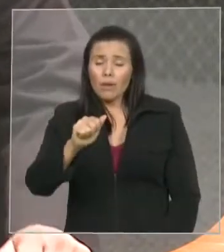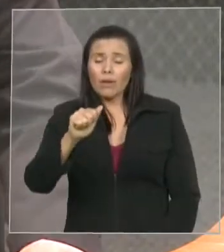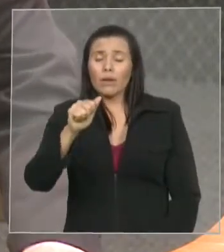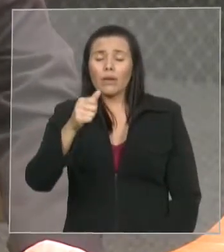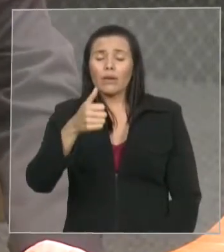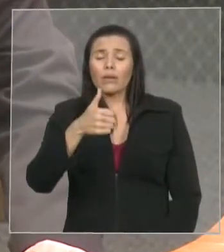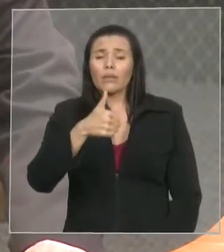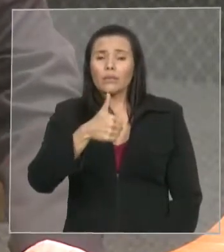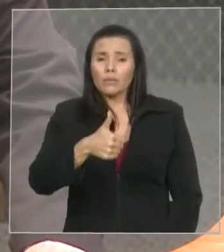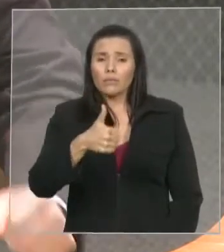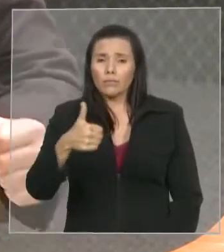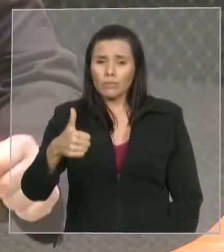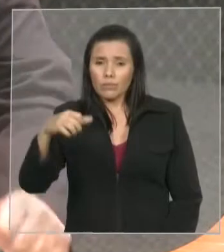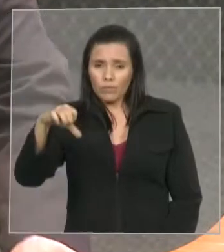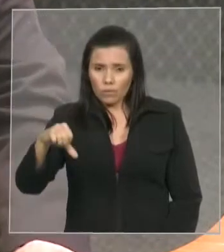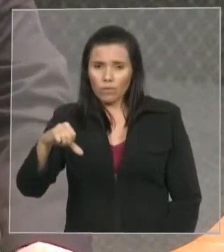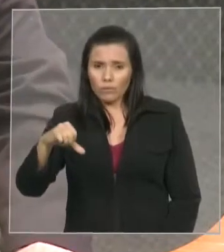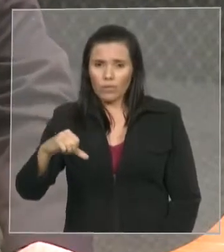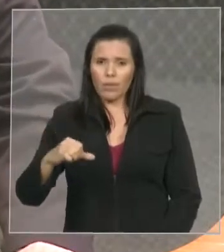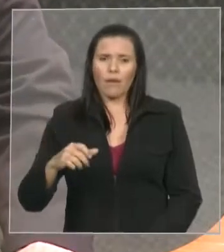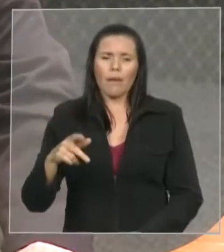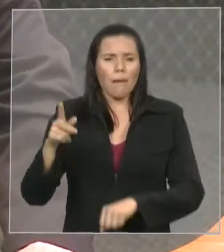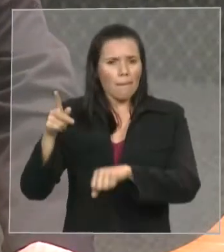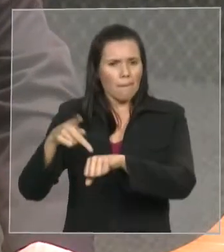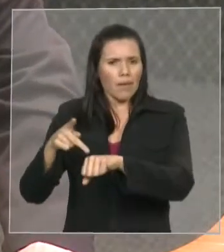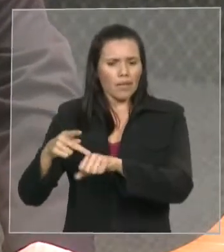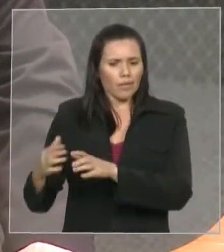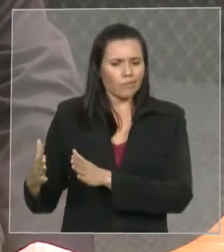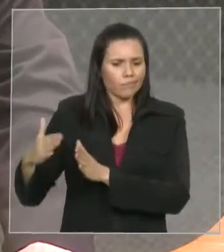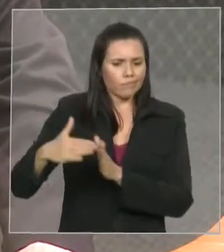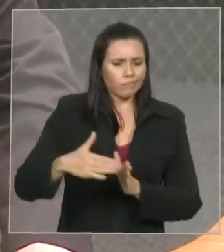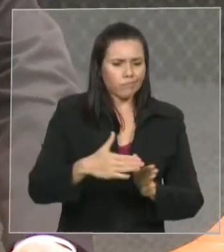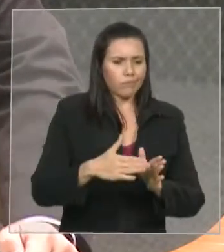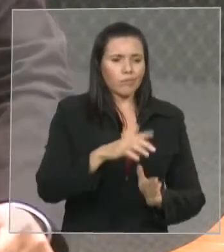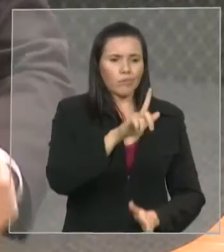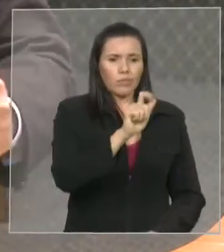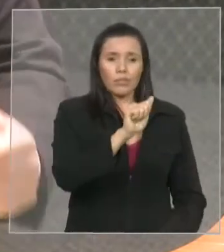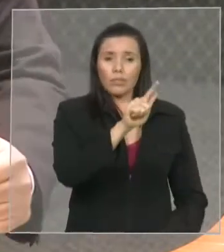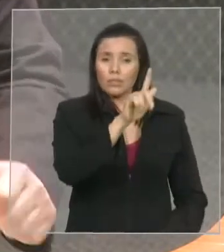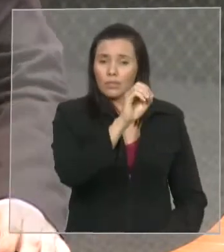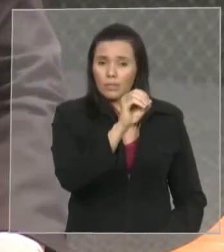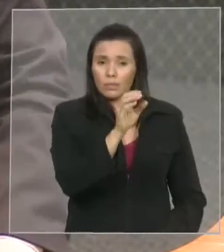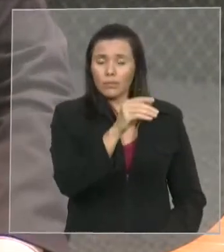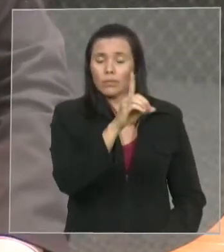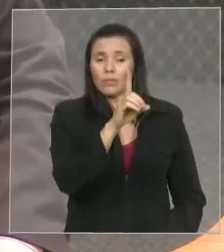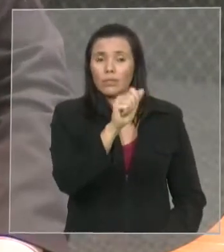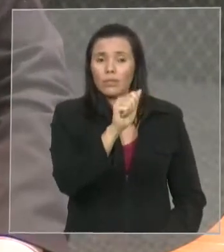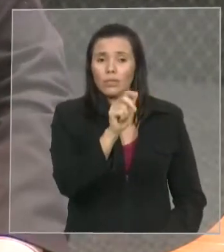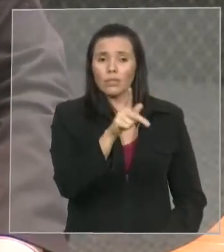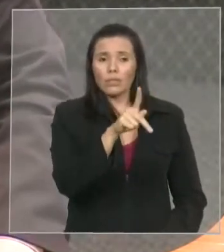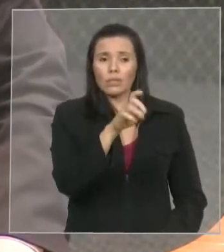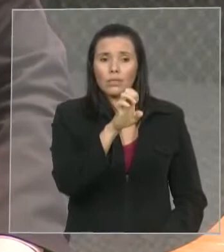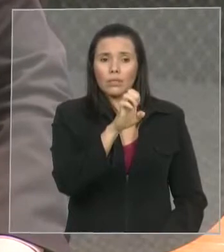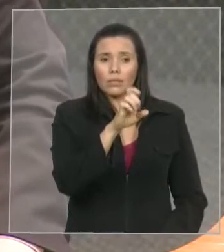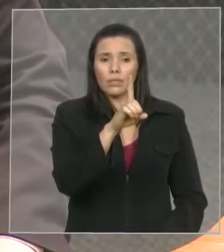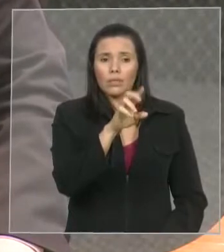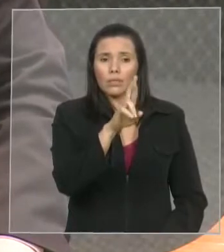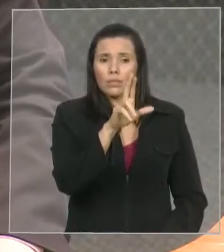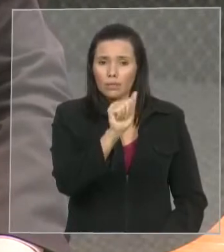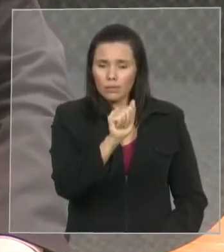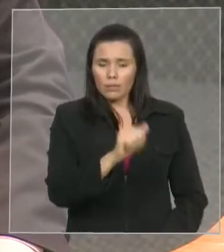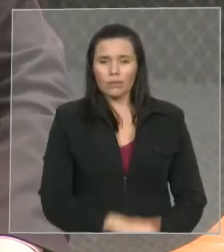Sinfra, e a empresa que dá manutenção àquela estrada chegou muito rápido, solucionando o problema